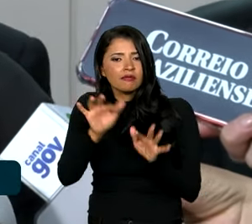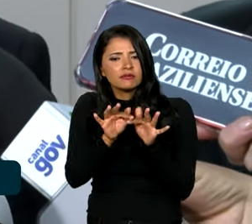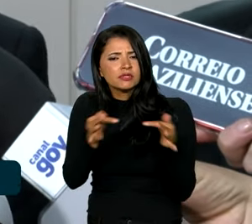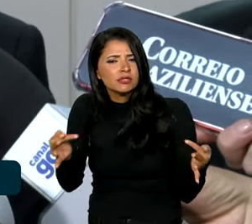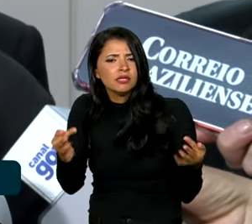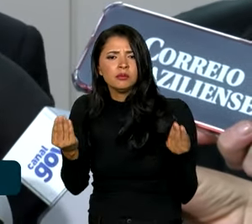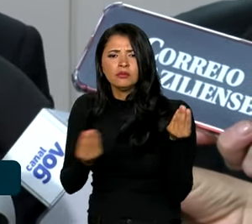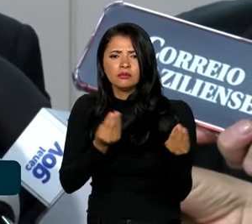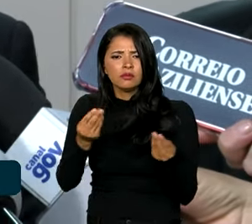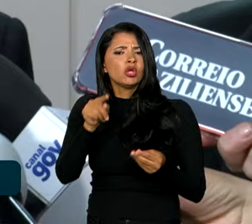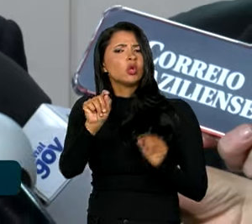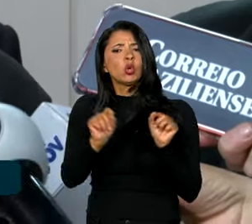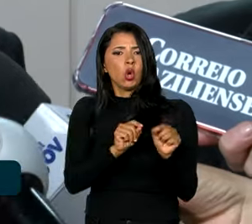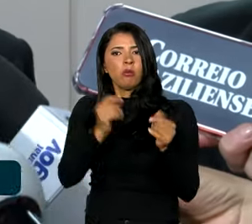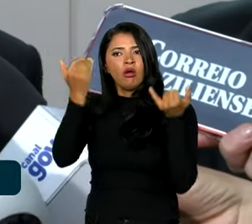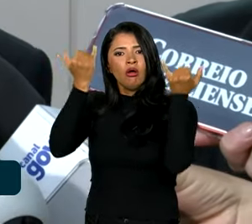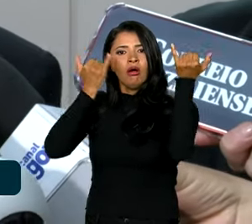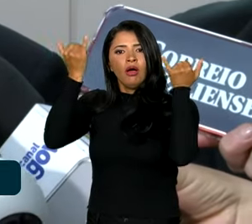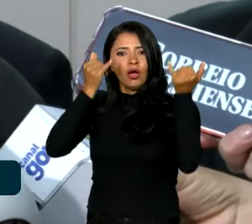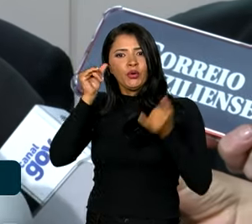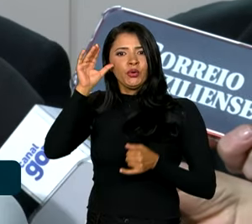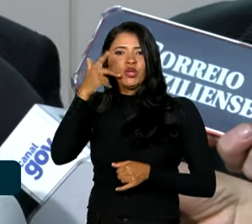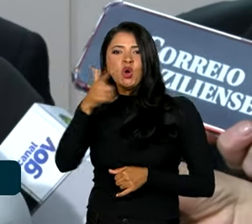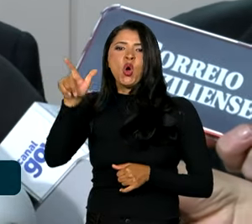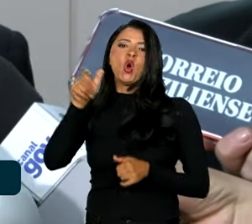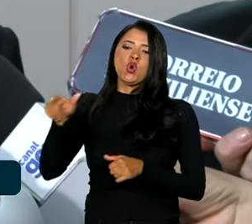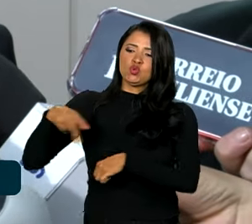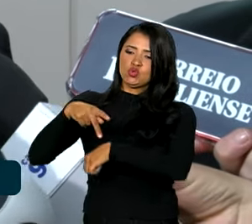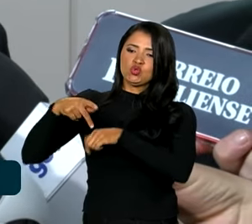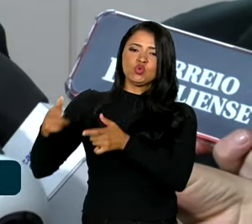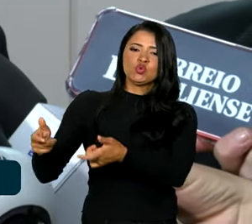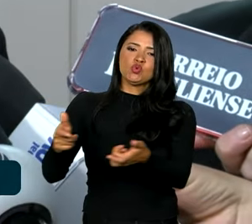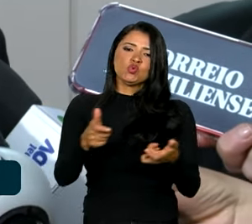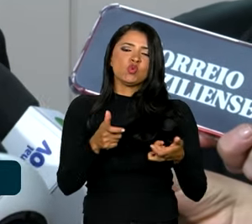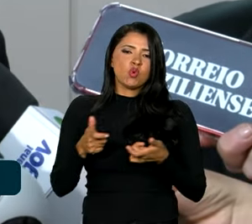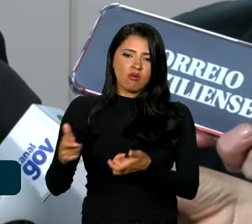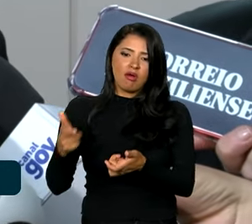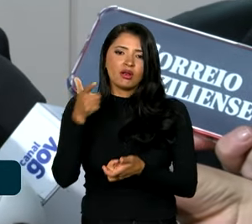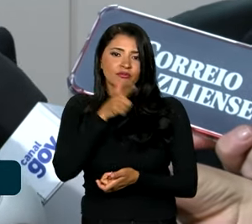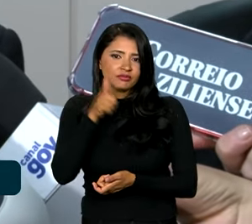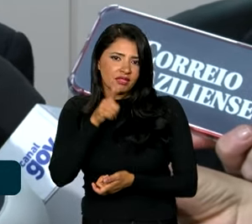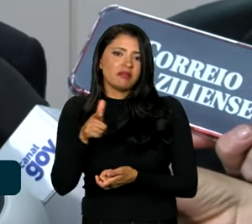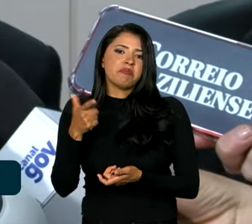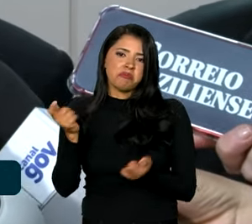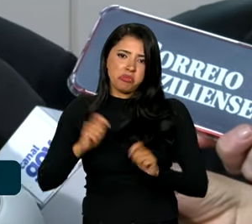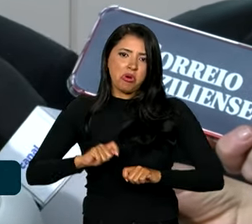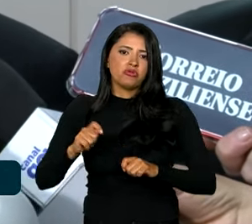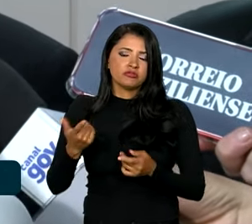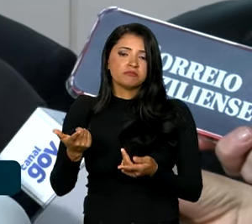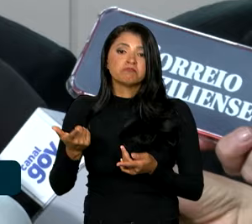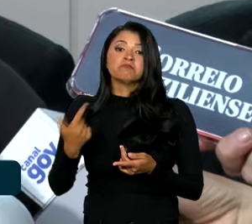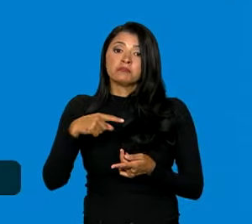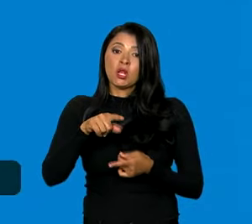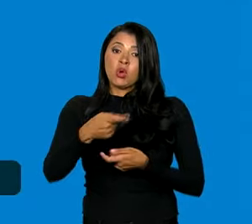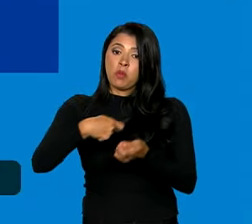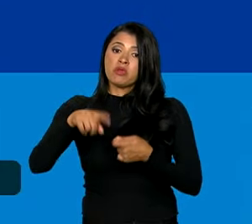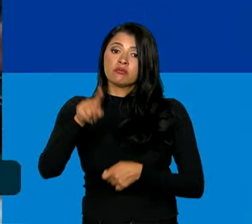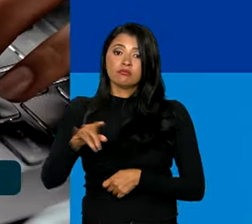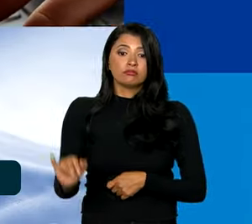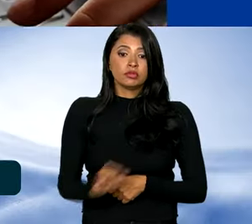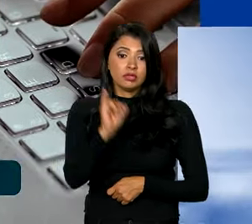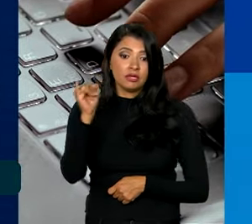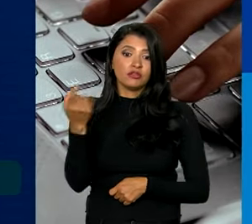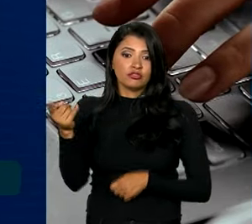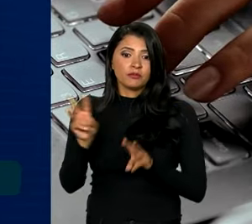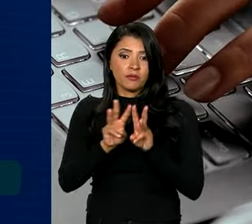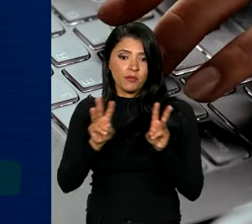simplificar. Isso vem com conhecimento de outros em outros lugares que se adquire também. Então, o comércio exterior é muito importante. O Portal